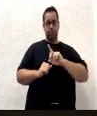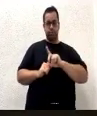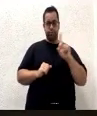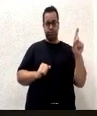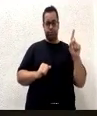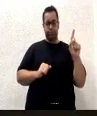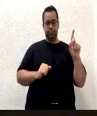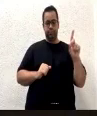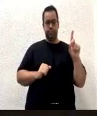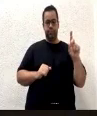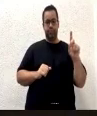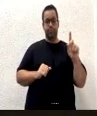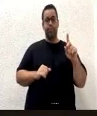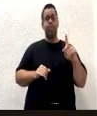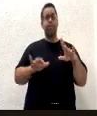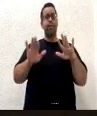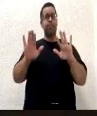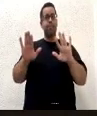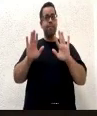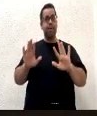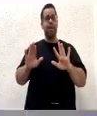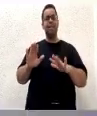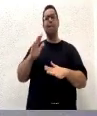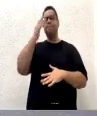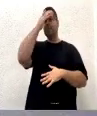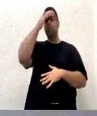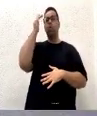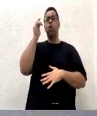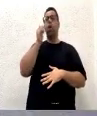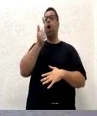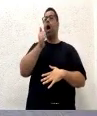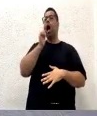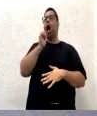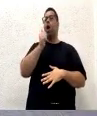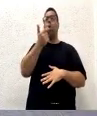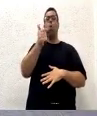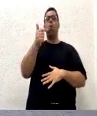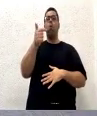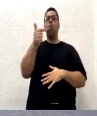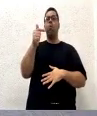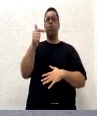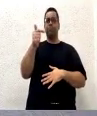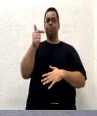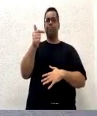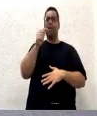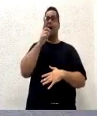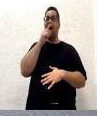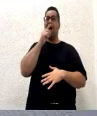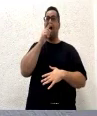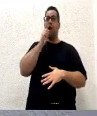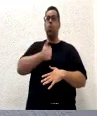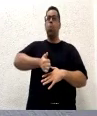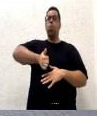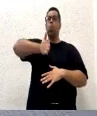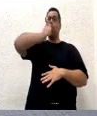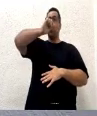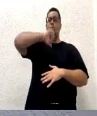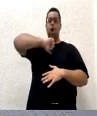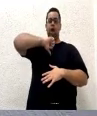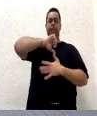a desidratação, que a gente também vai olhar no hemograma, só que a gente vai olhar lá um outro lugar, que é o hematócrito.